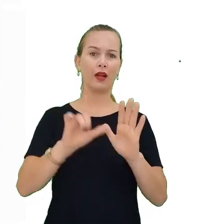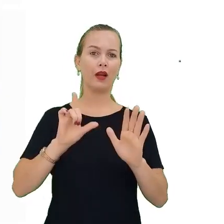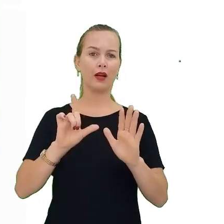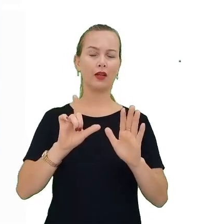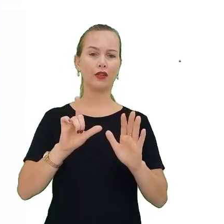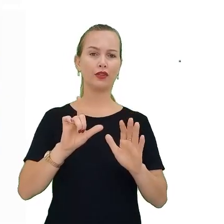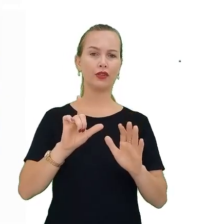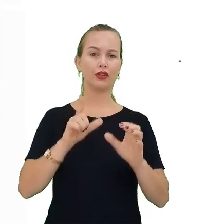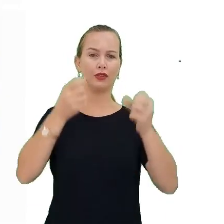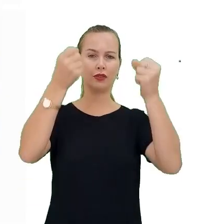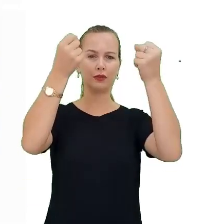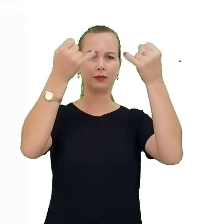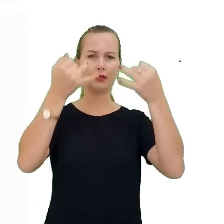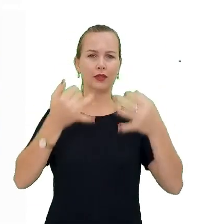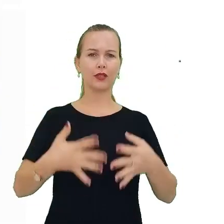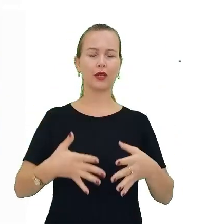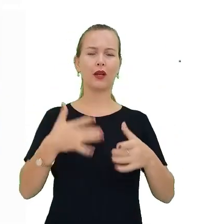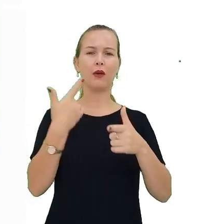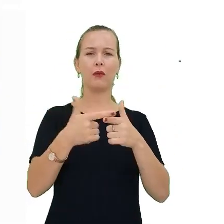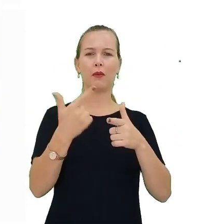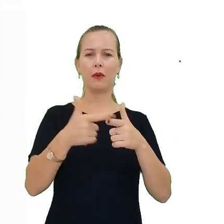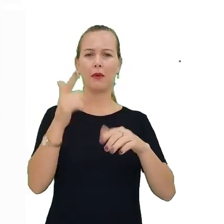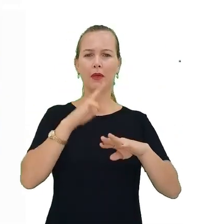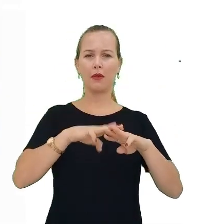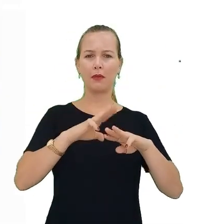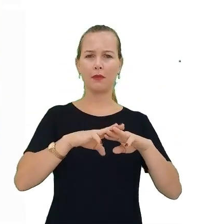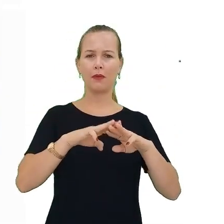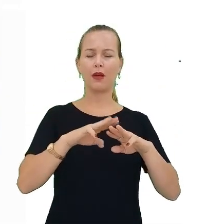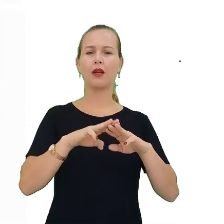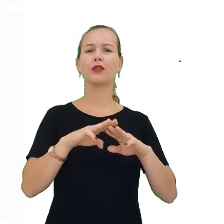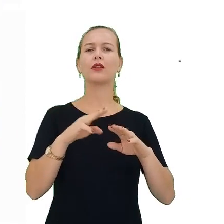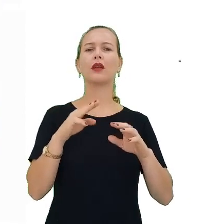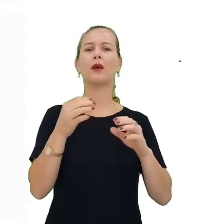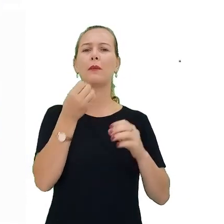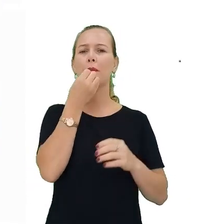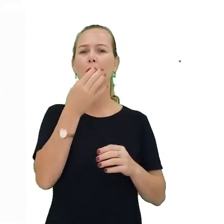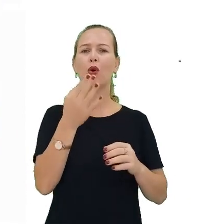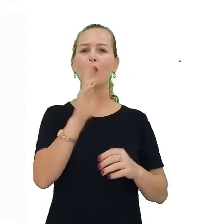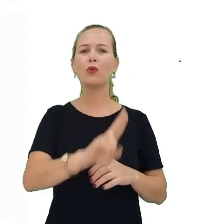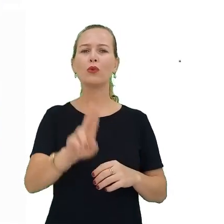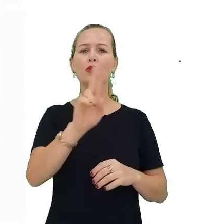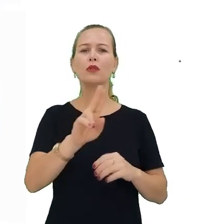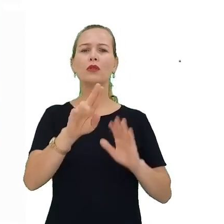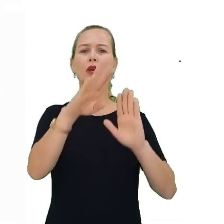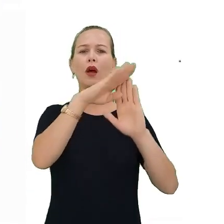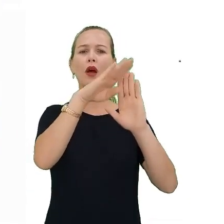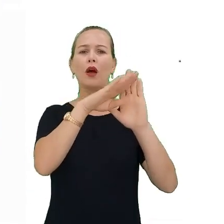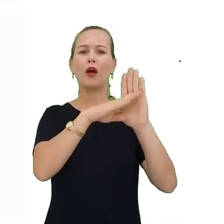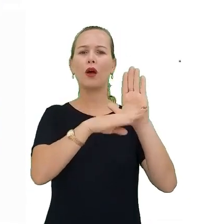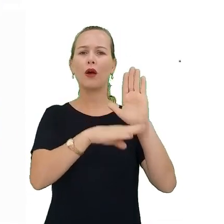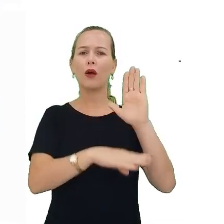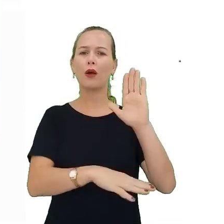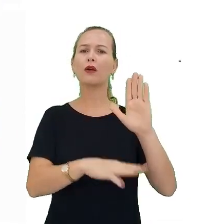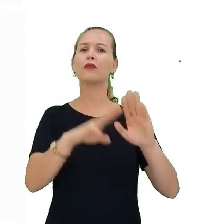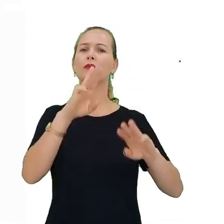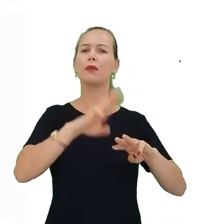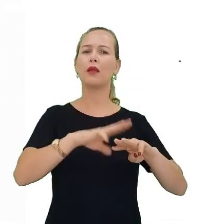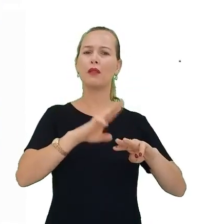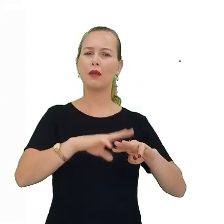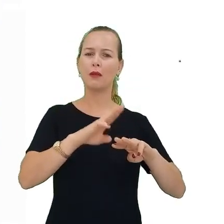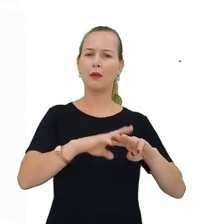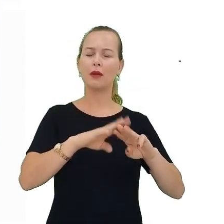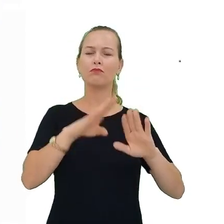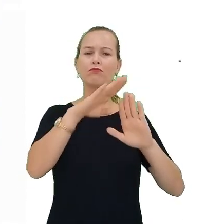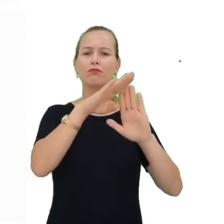Antes da explicação do problema matemático, vale lembrar a sugestão de utilização do roteiro de atividade proposto